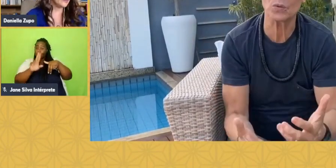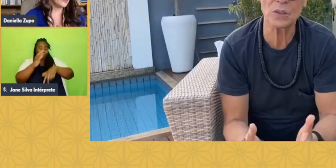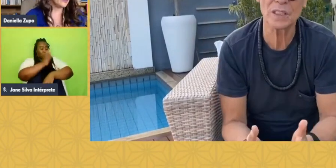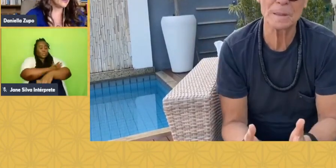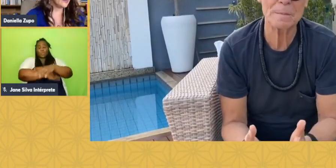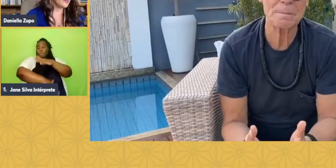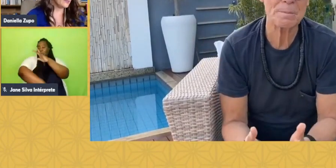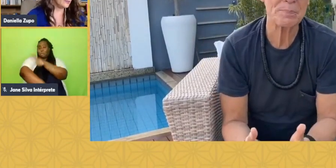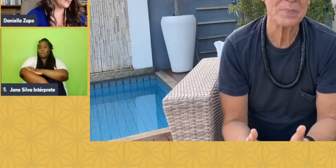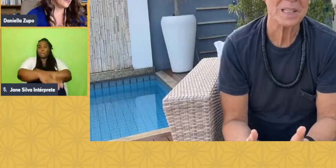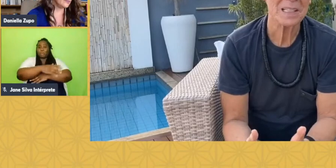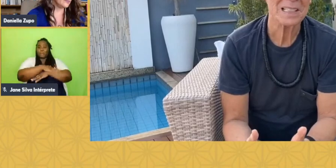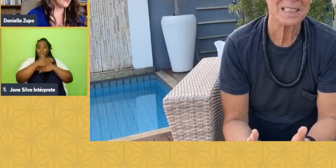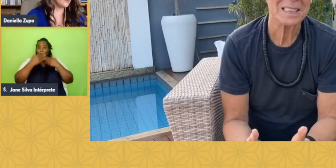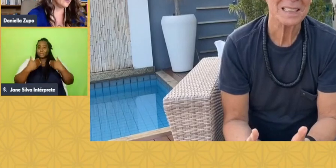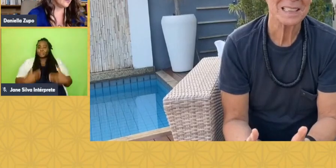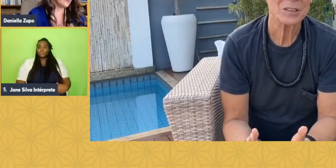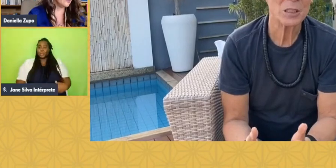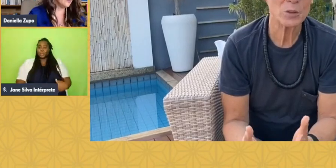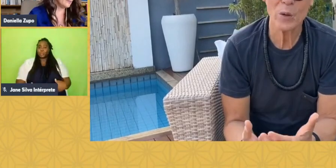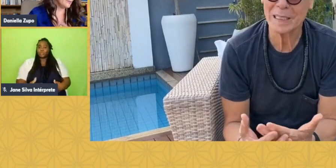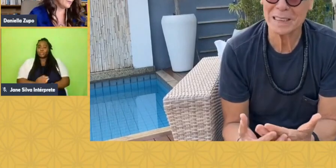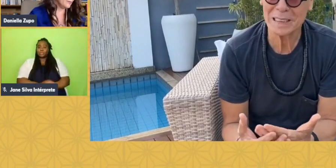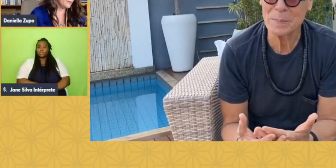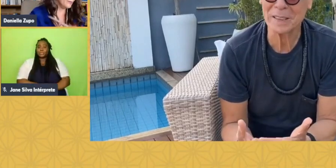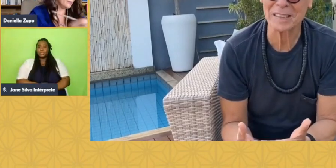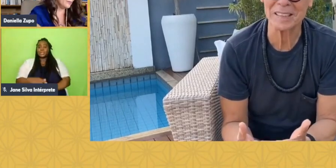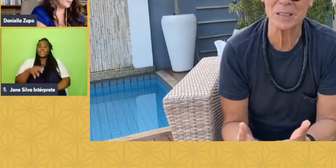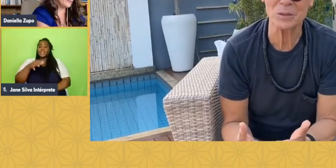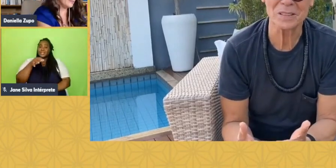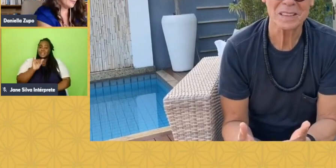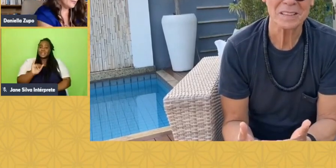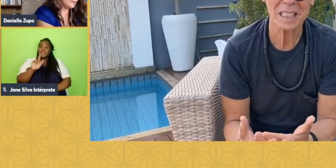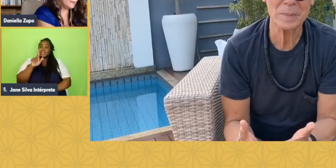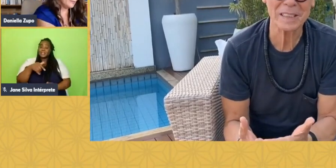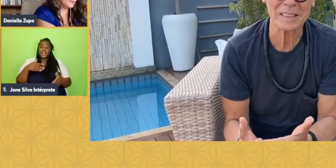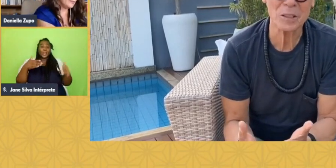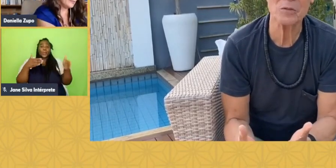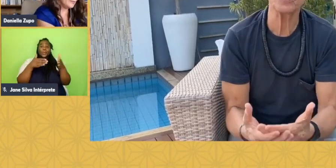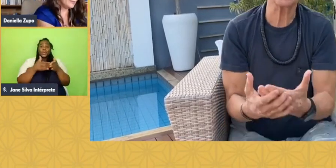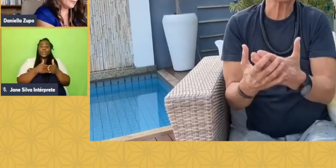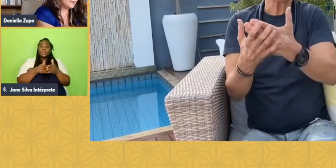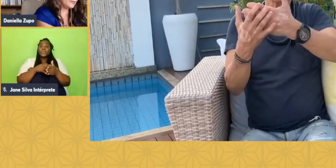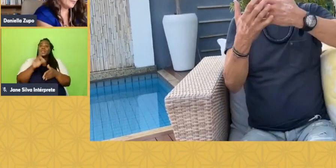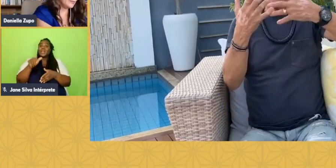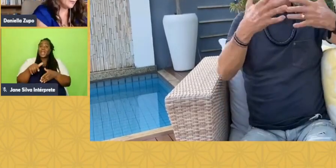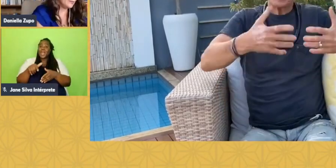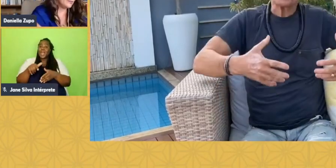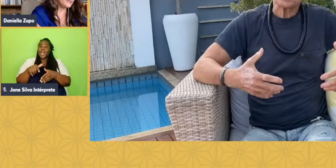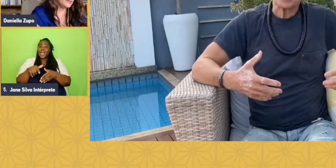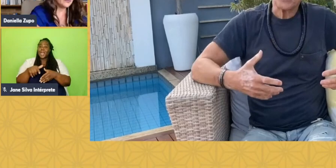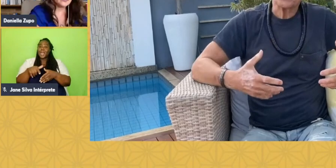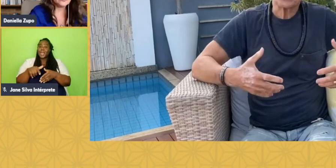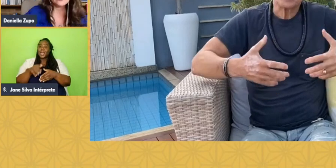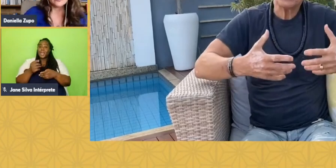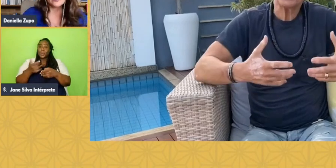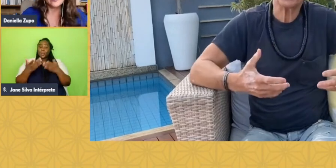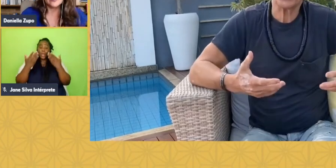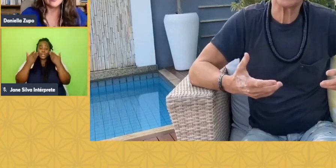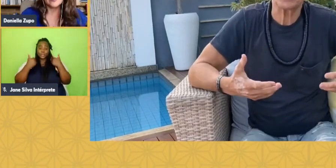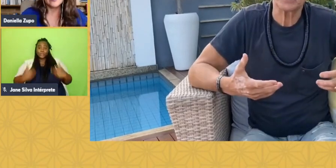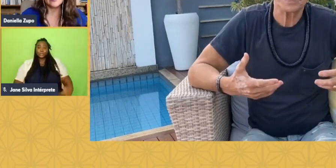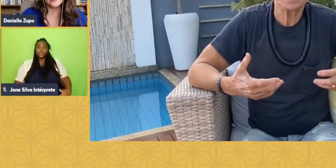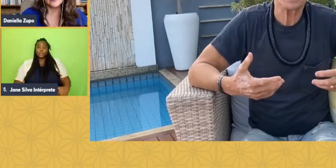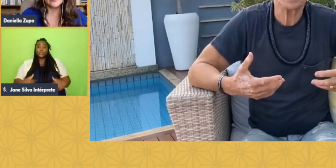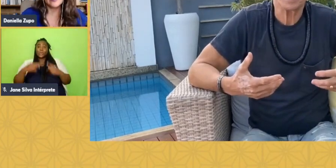e o tronco é só limitação alimentação forno quase que Total